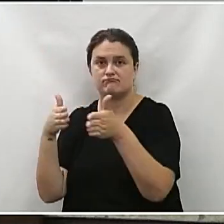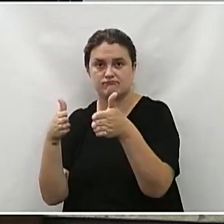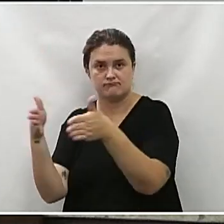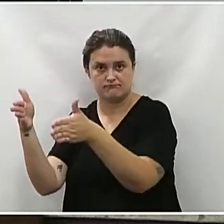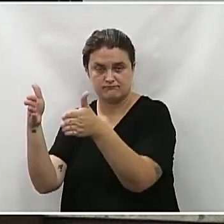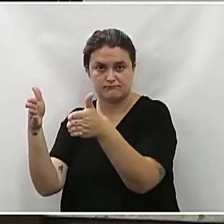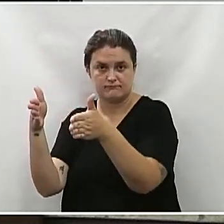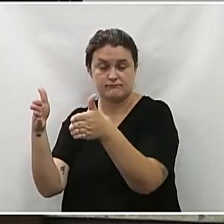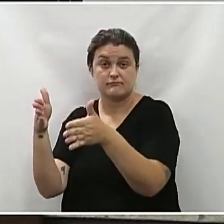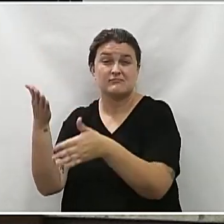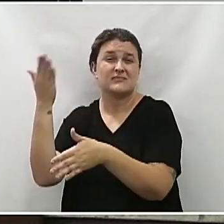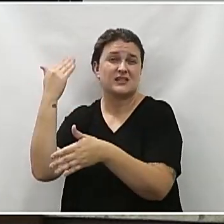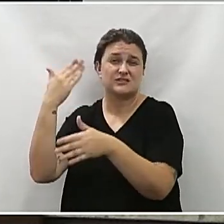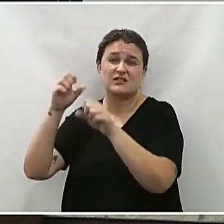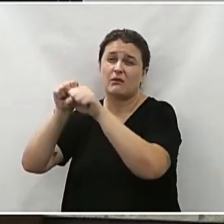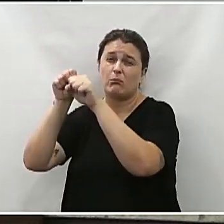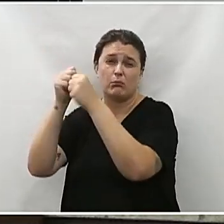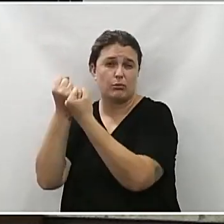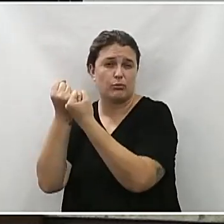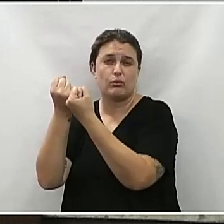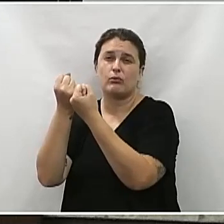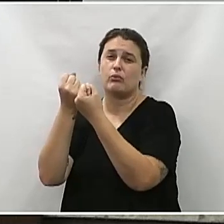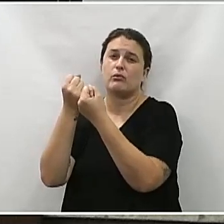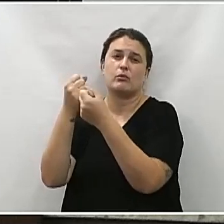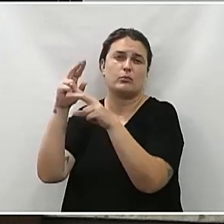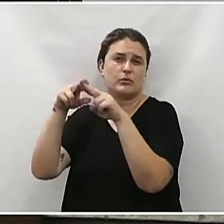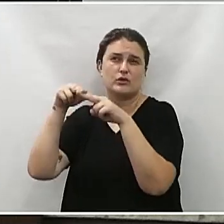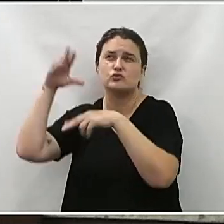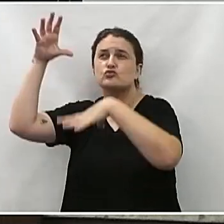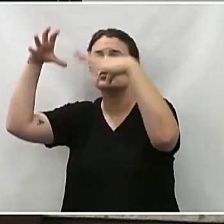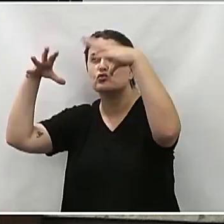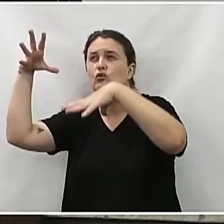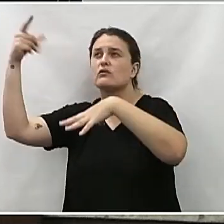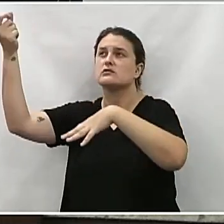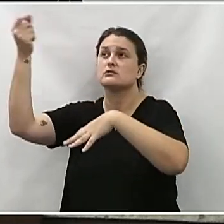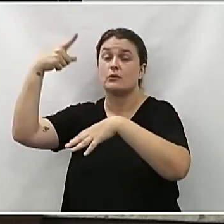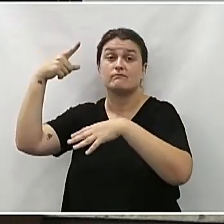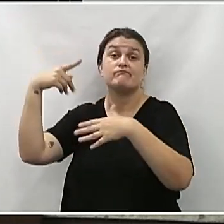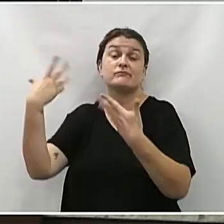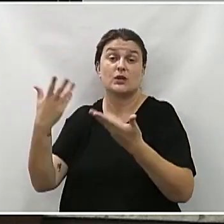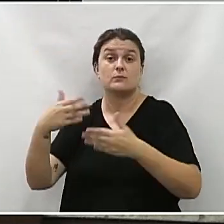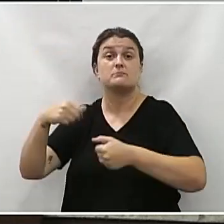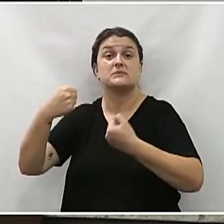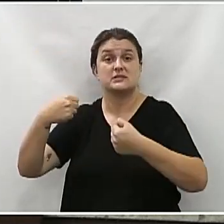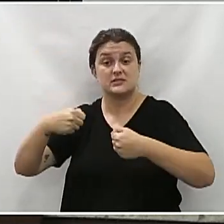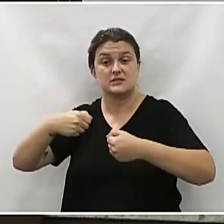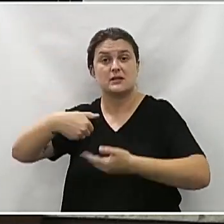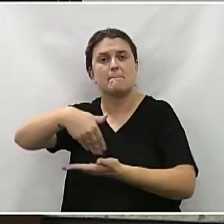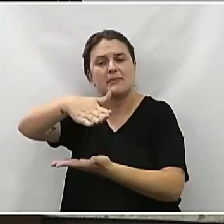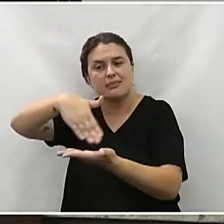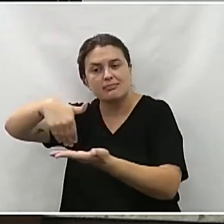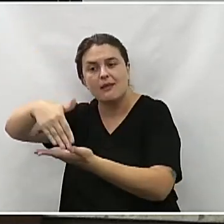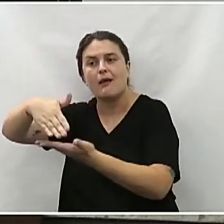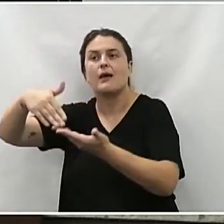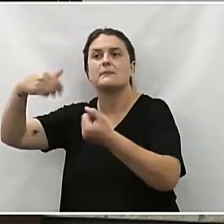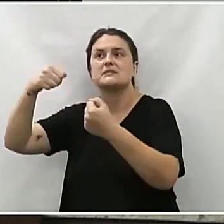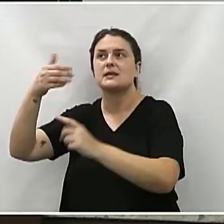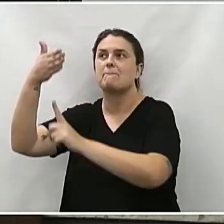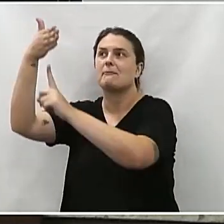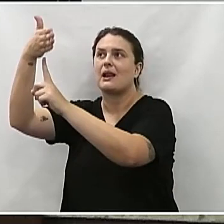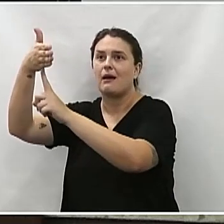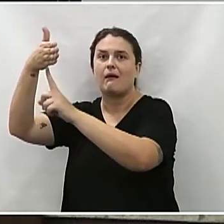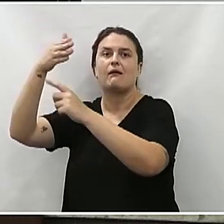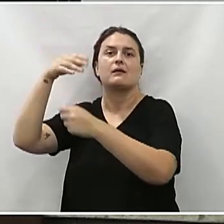tinham elas se deterioraram por causa do tempo então sinalização de ruas sinalização de trânsito evita